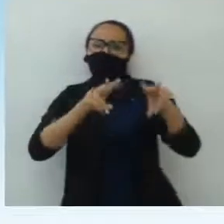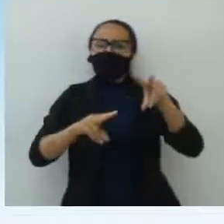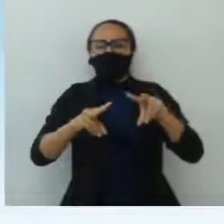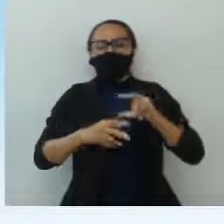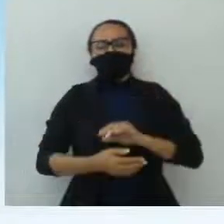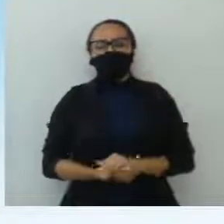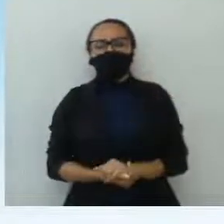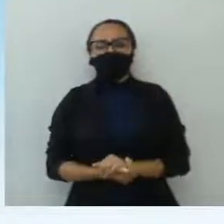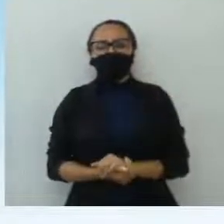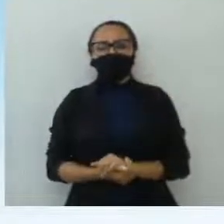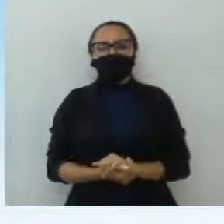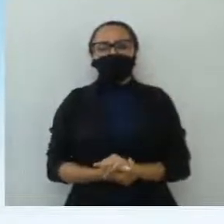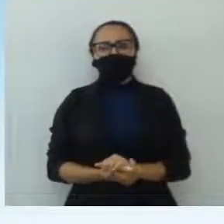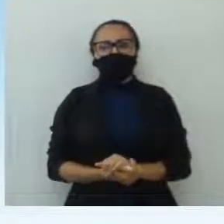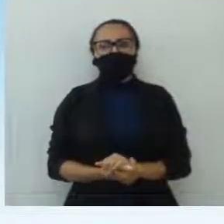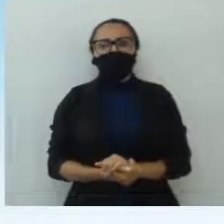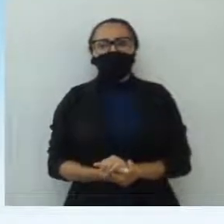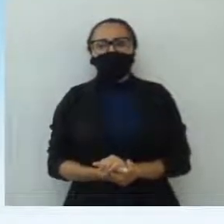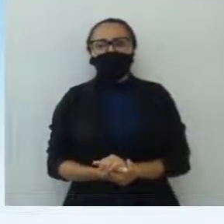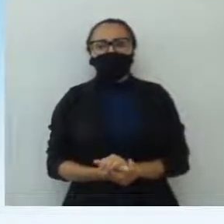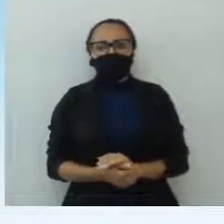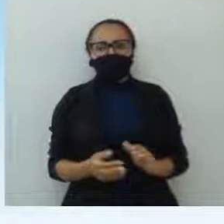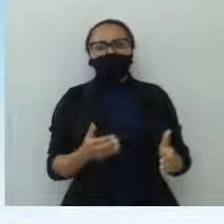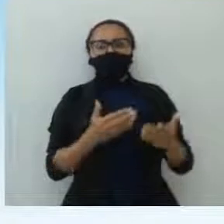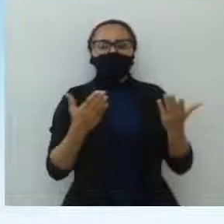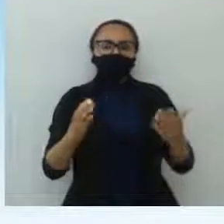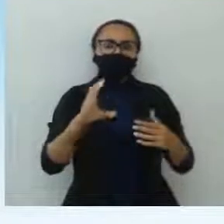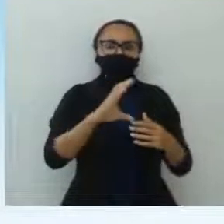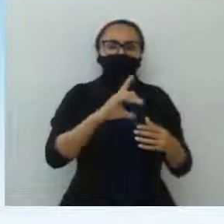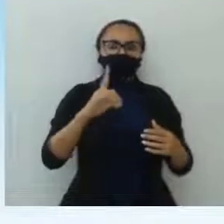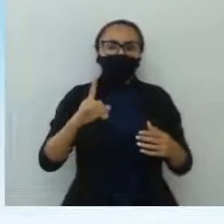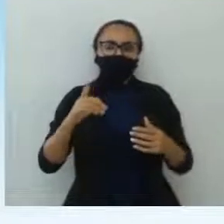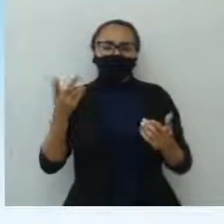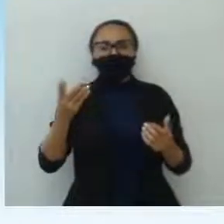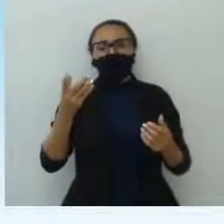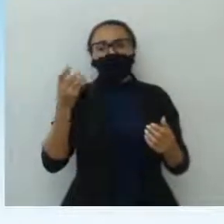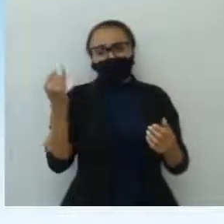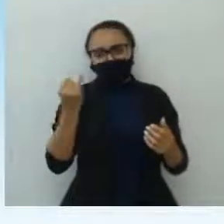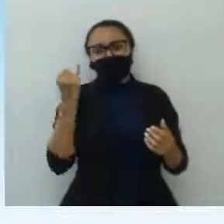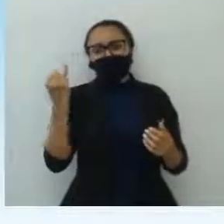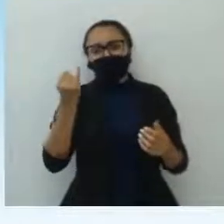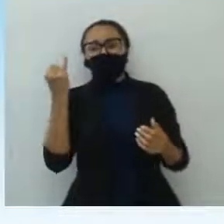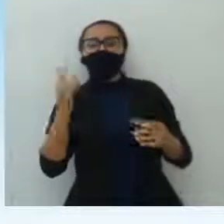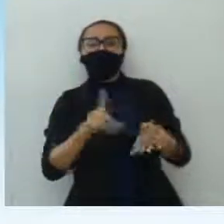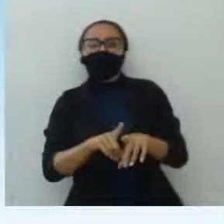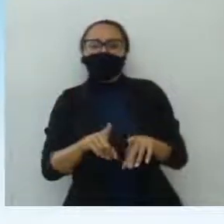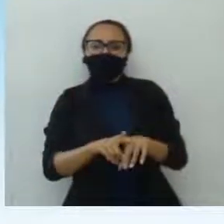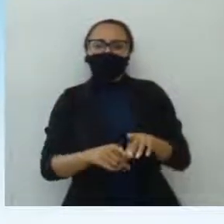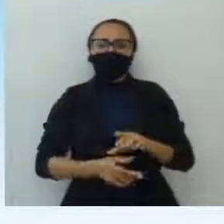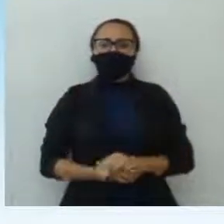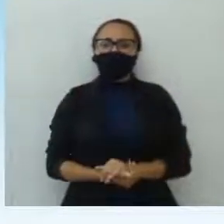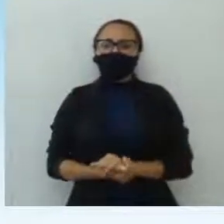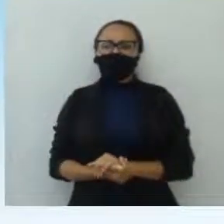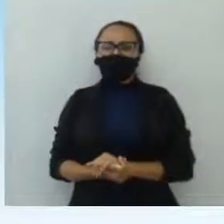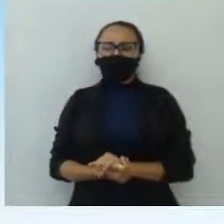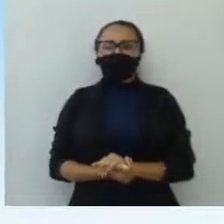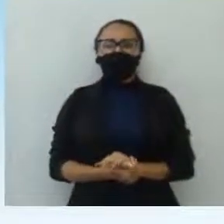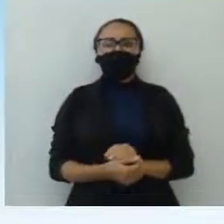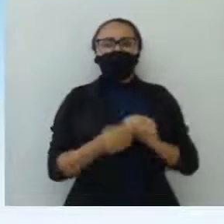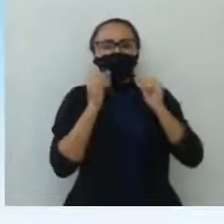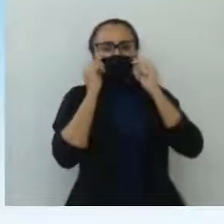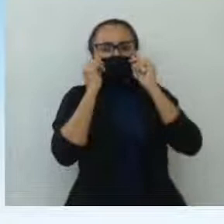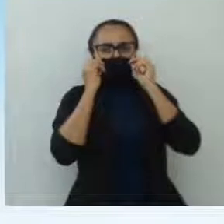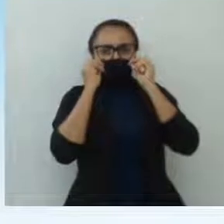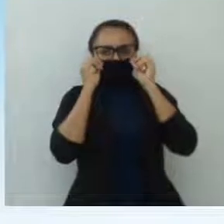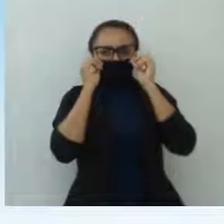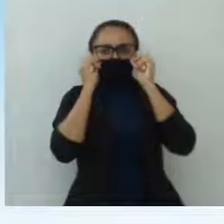espetáculo. Então, da classificação de personagens super importante. Também dentro da nossa configuração desses elementos que